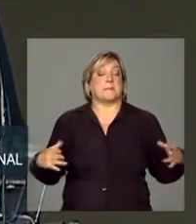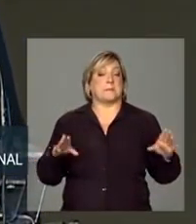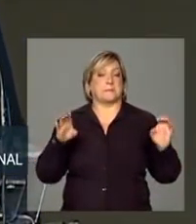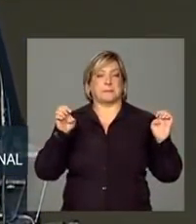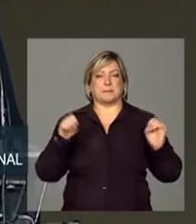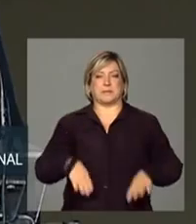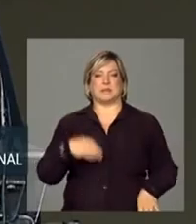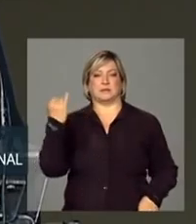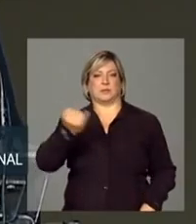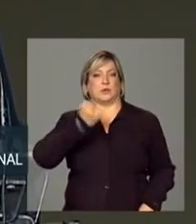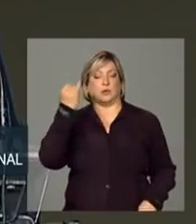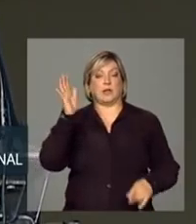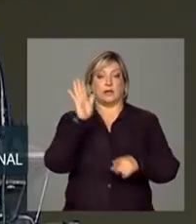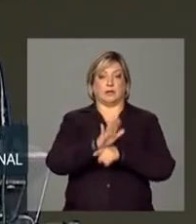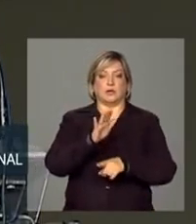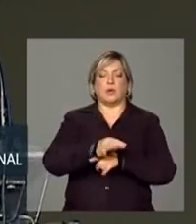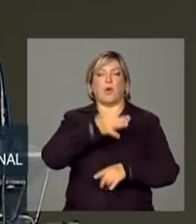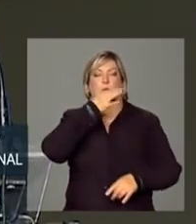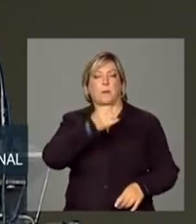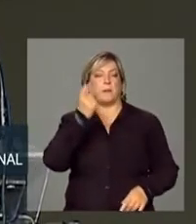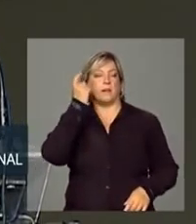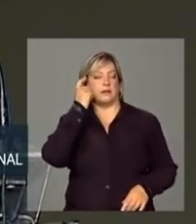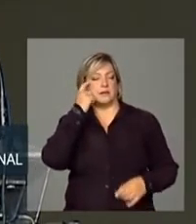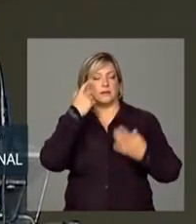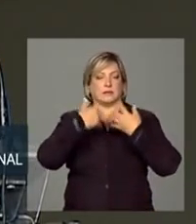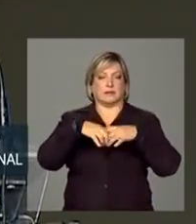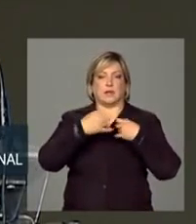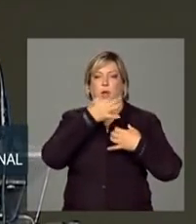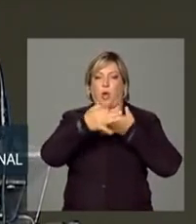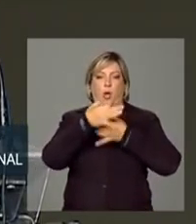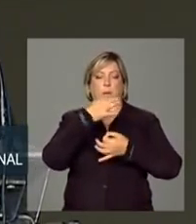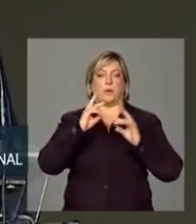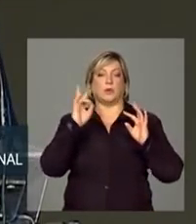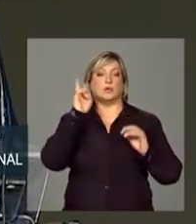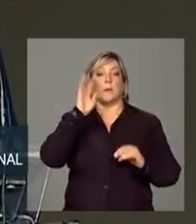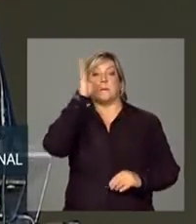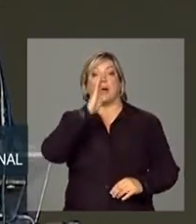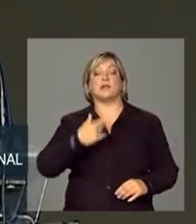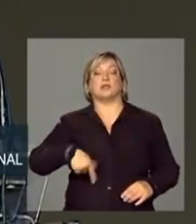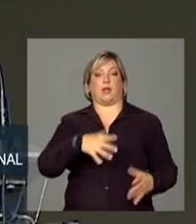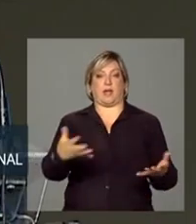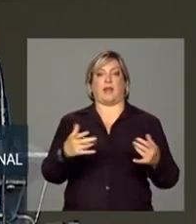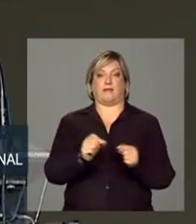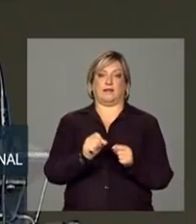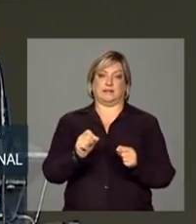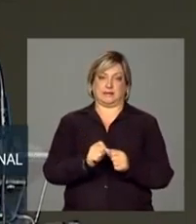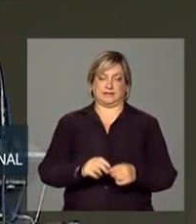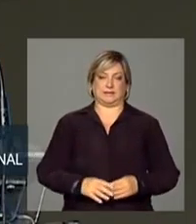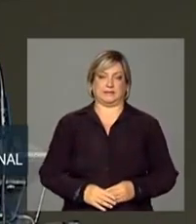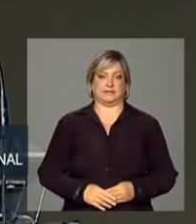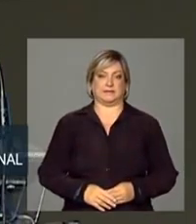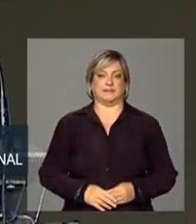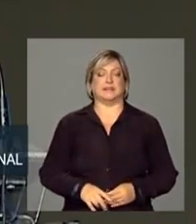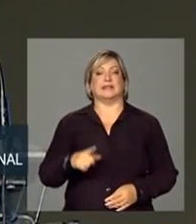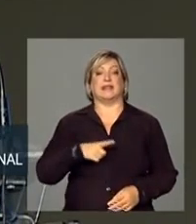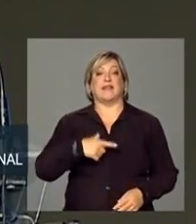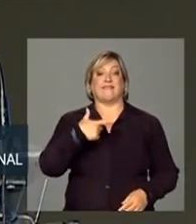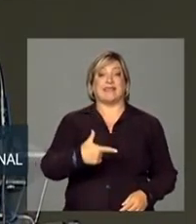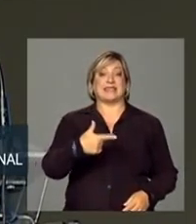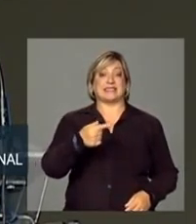disse a ela: presidenta, eu não tenho dúvida nenhuma que nós temos as